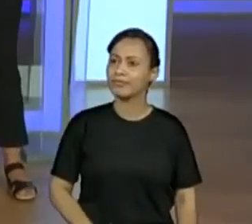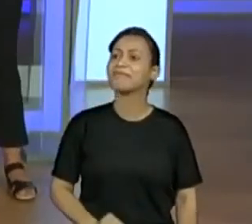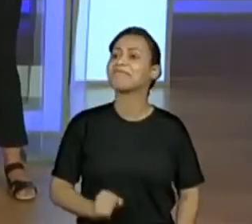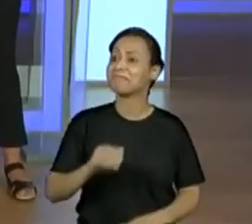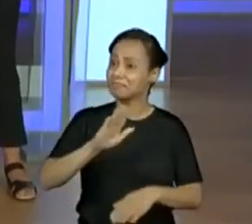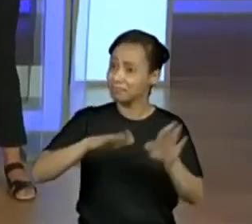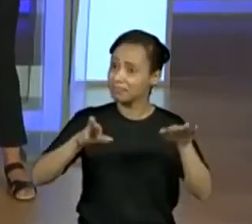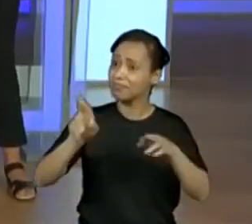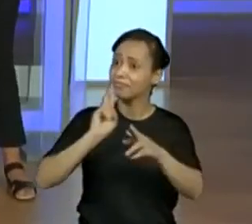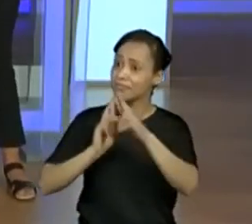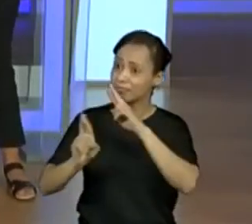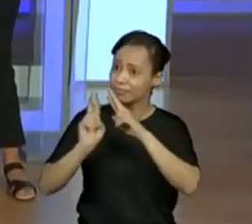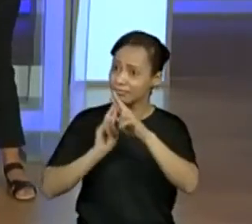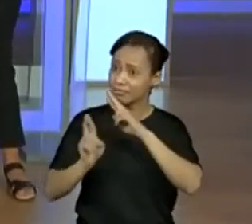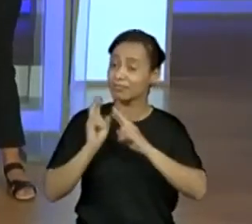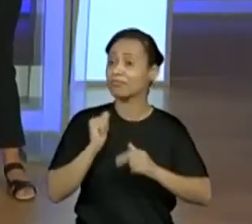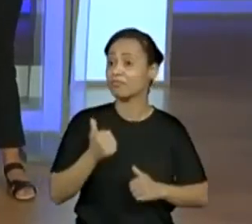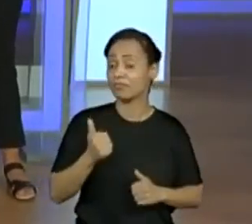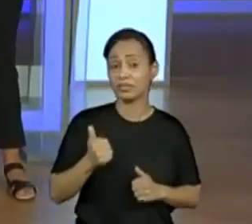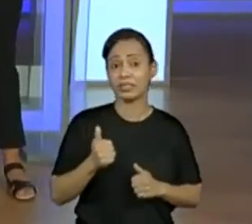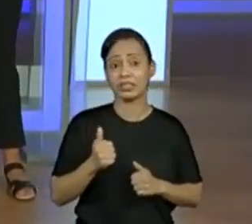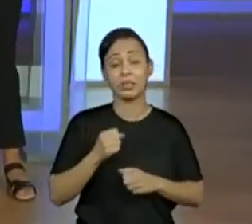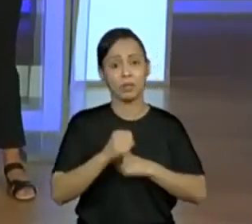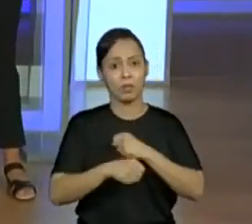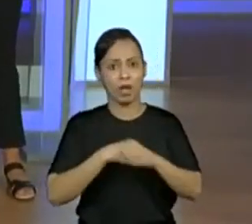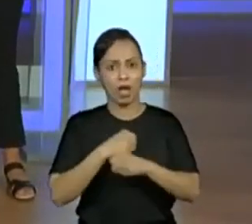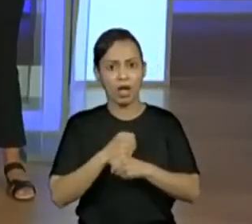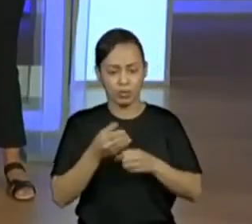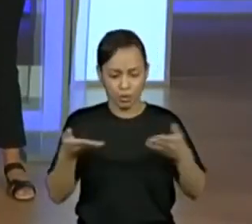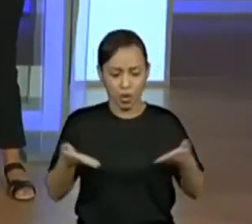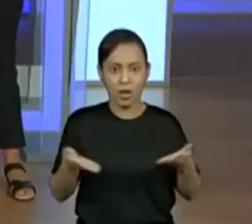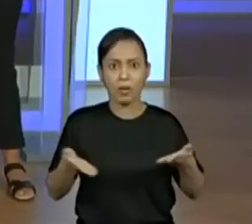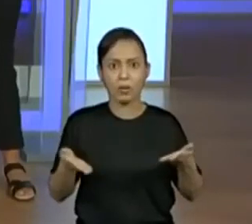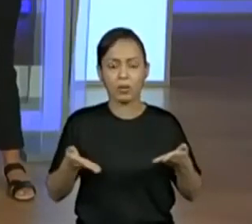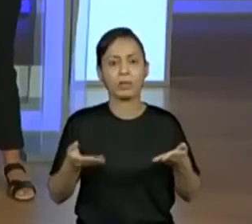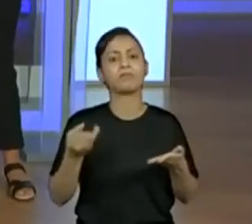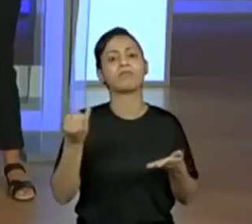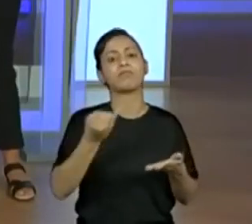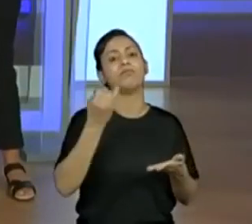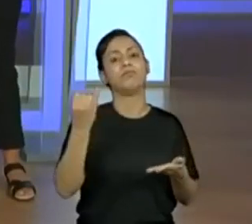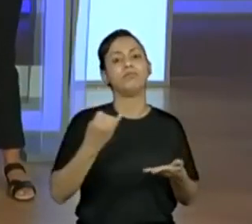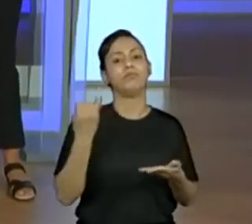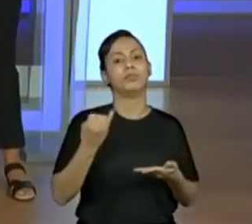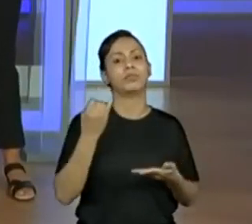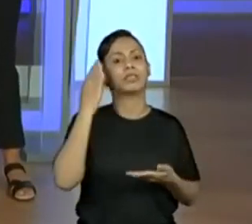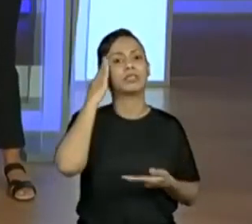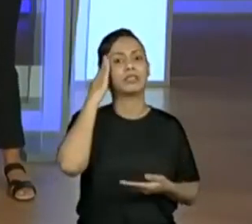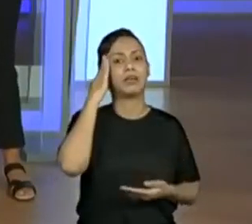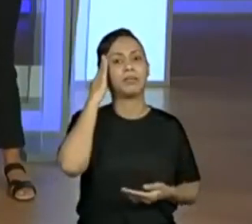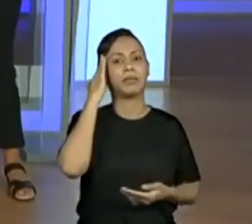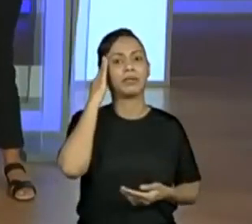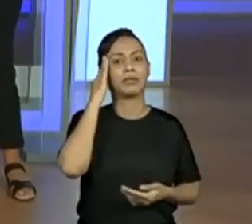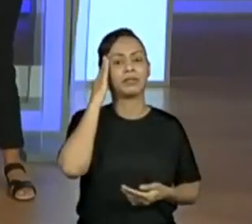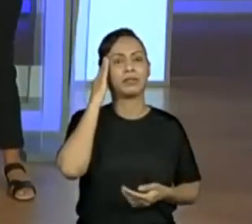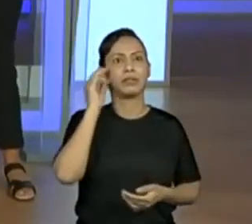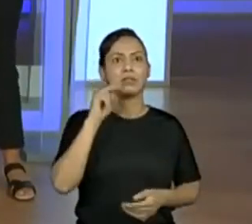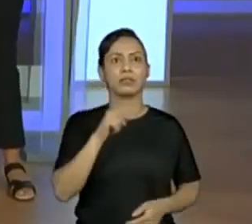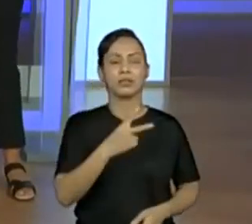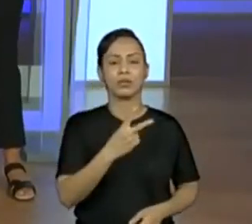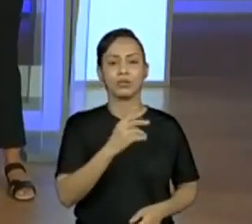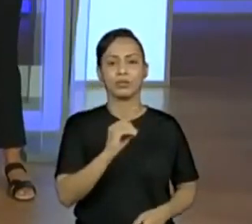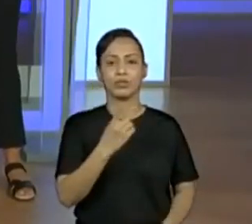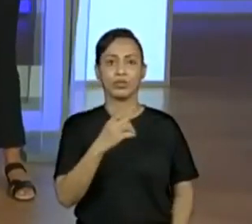respondendo. Sim, porque mesmo que eles não saibam ainda o valor desse número, né? Sim. Eles vão saber a quantidade